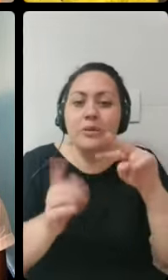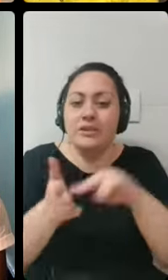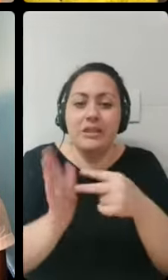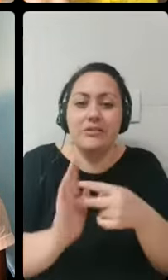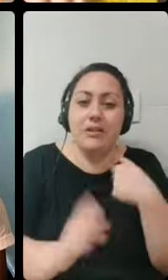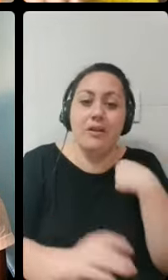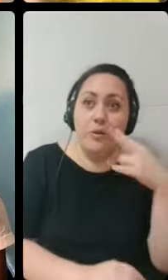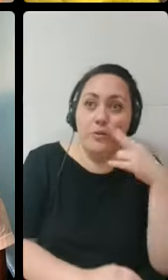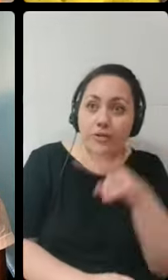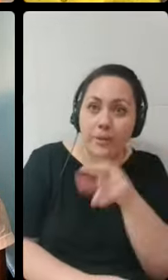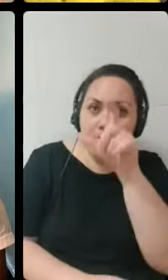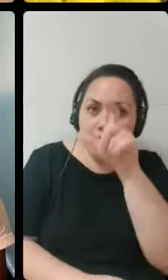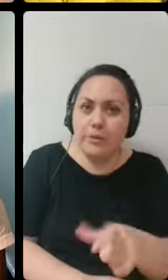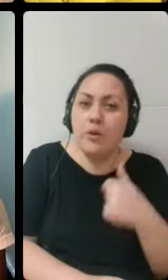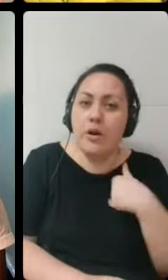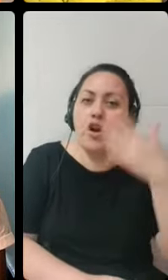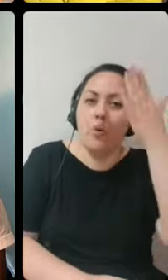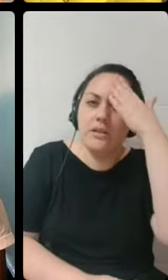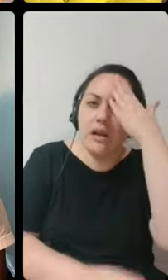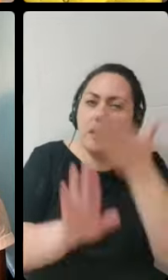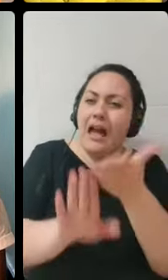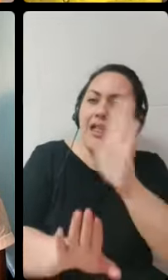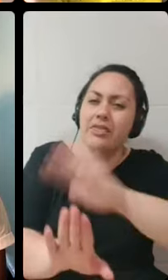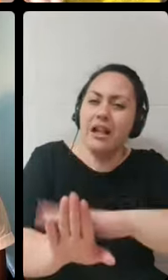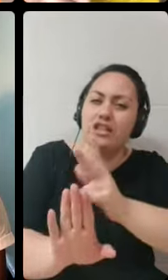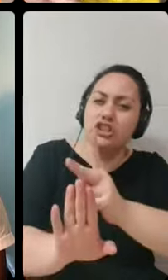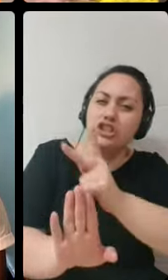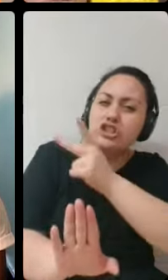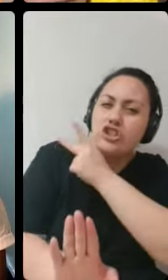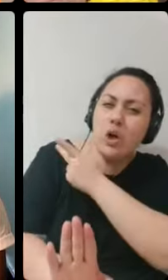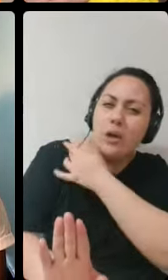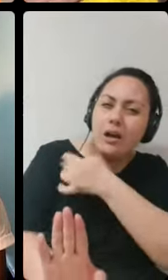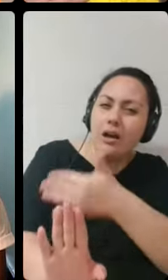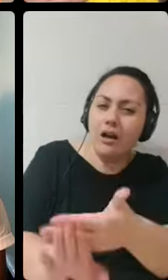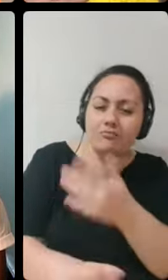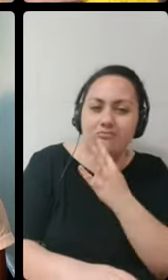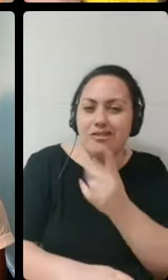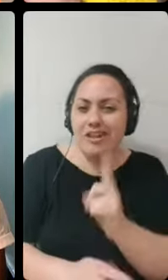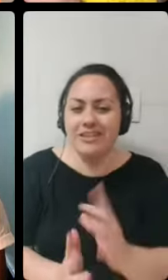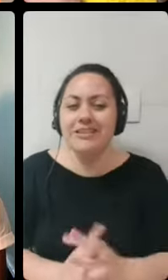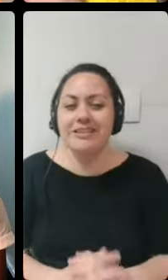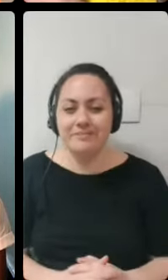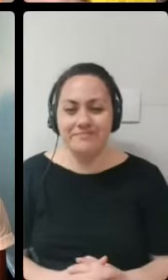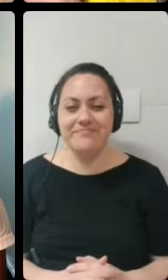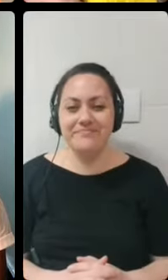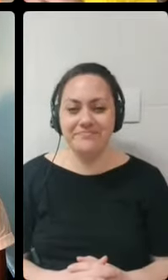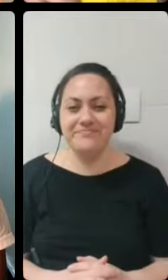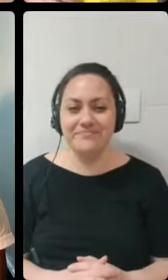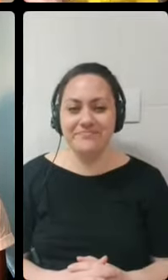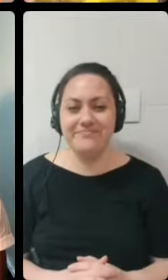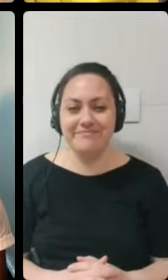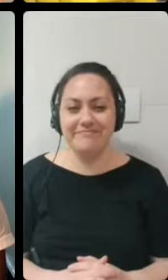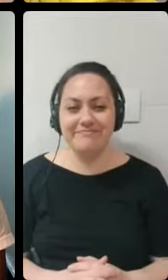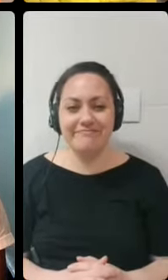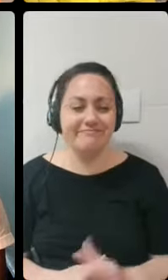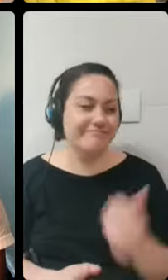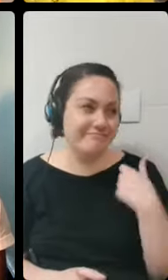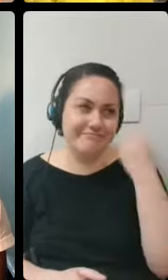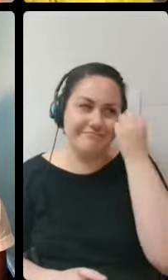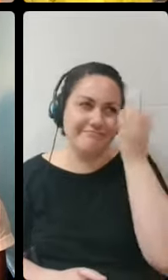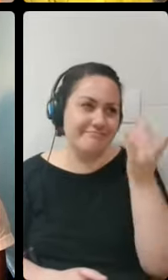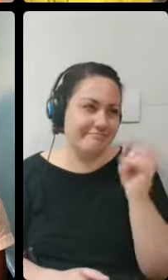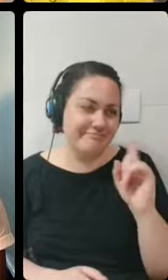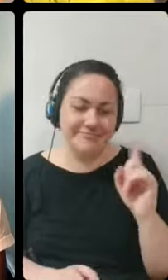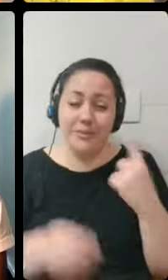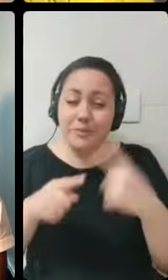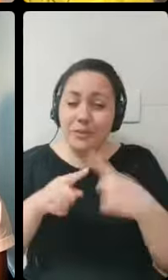toda a história, de todo o caminho que ela percorreu por trás dessa história, sabe? Sim, eu não vou lembrar de tudo também, porque eram